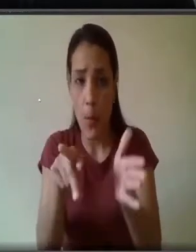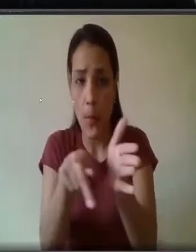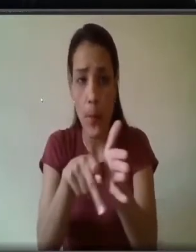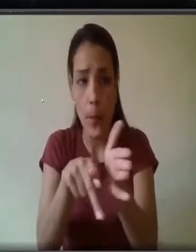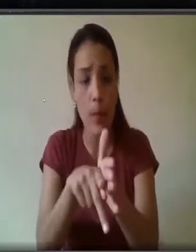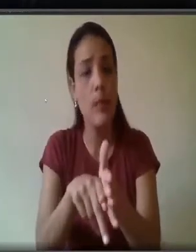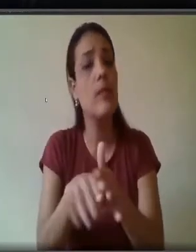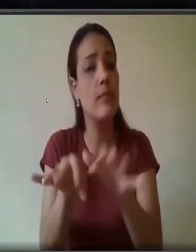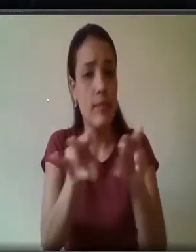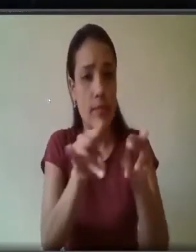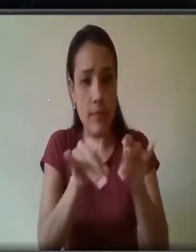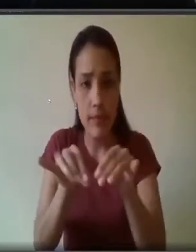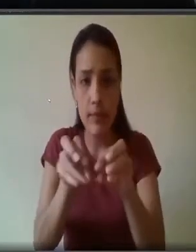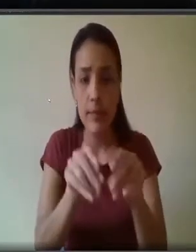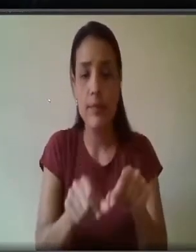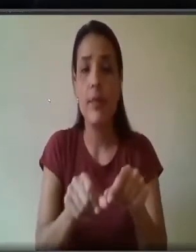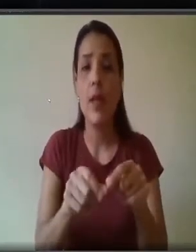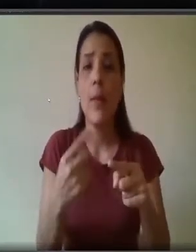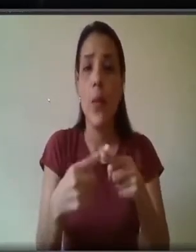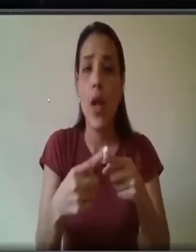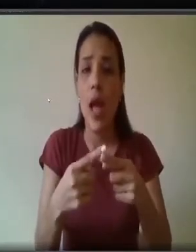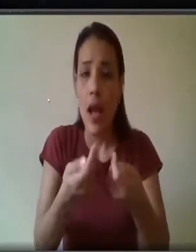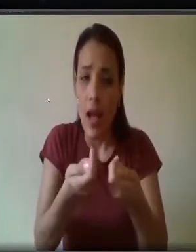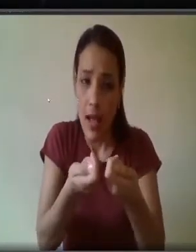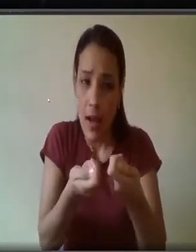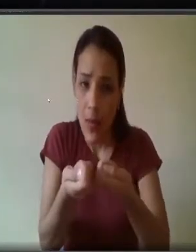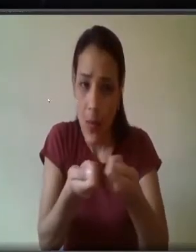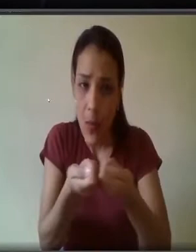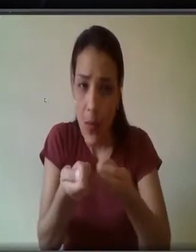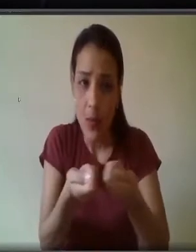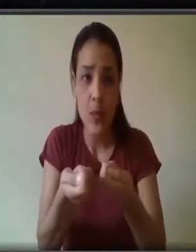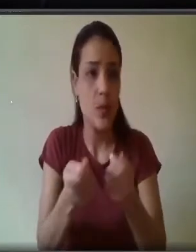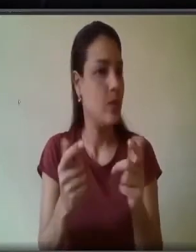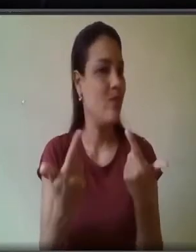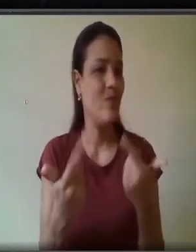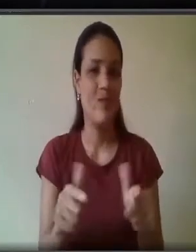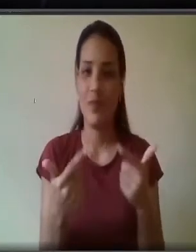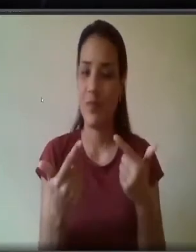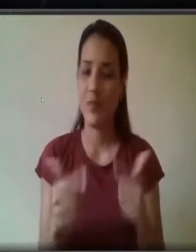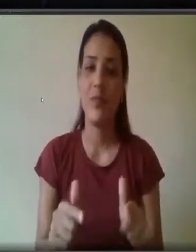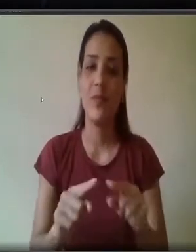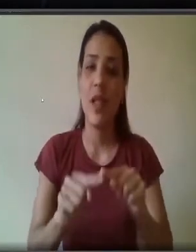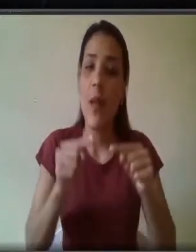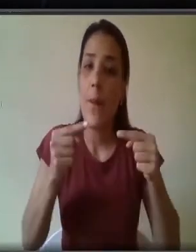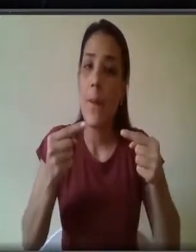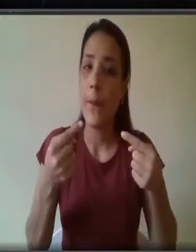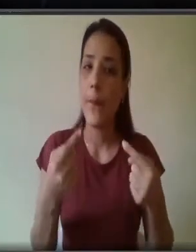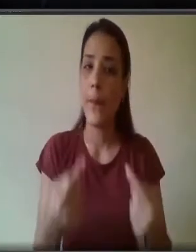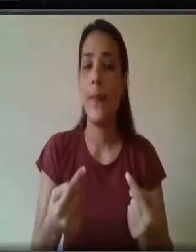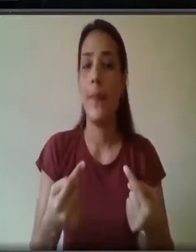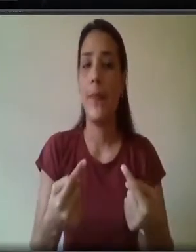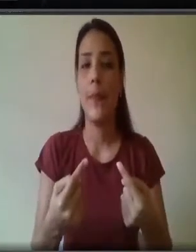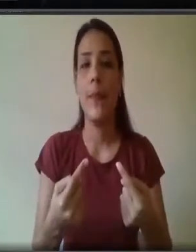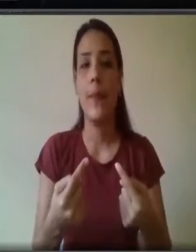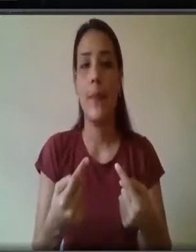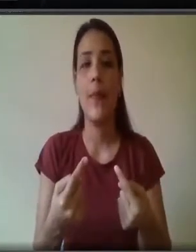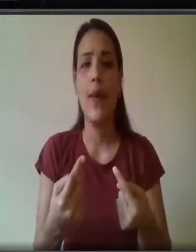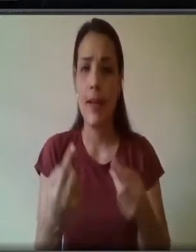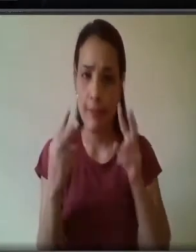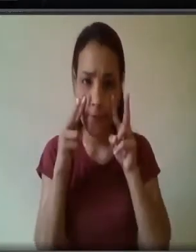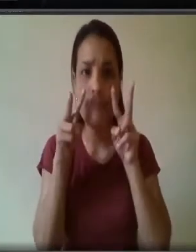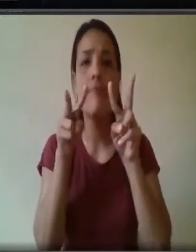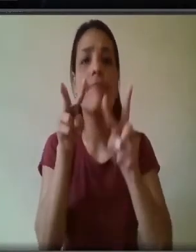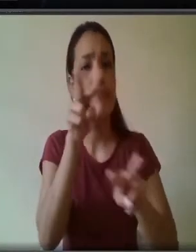nós não temos o controle, tá? Mas ela está presente. Então, a gente